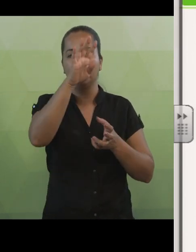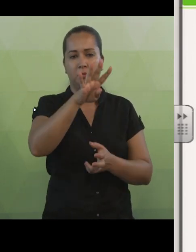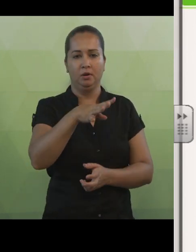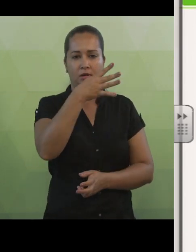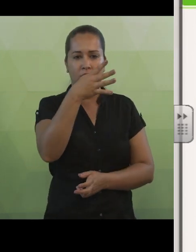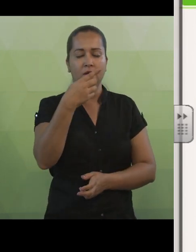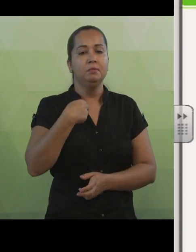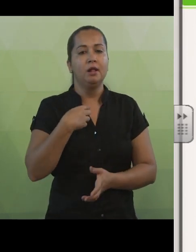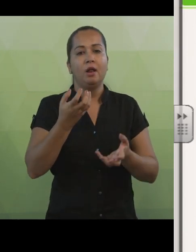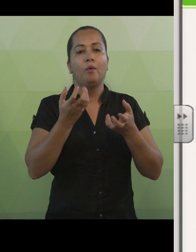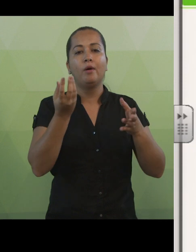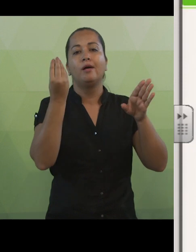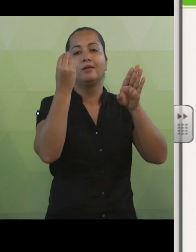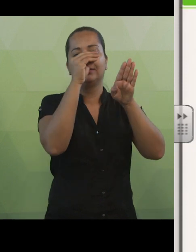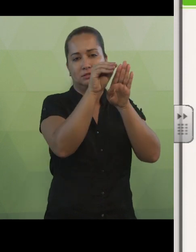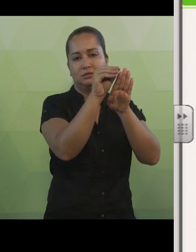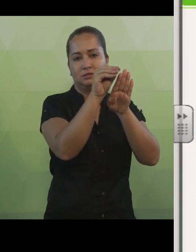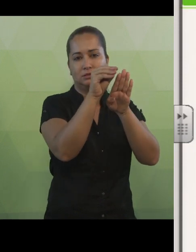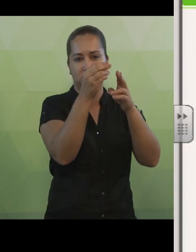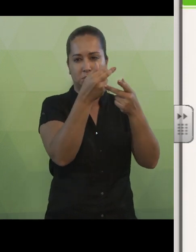tabela